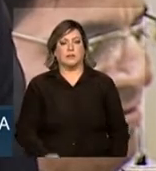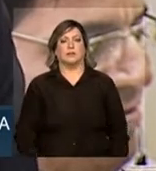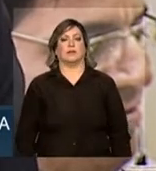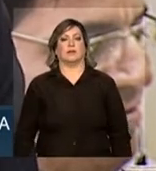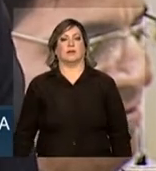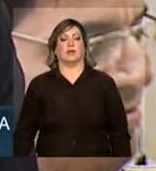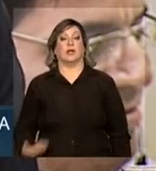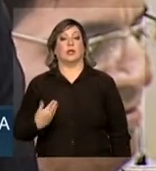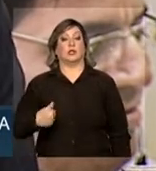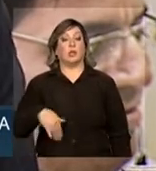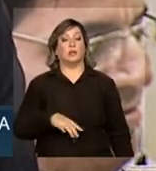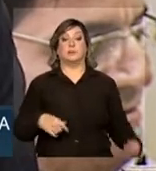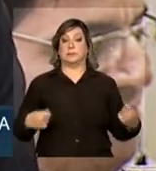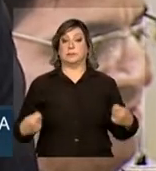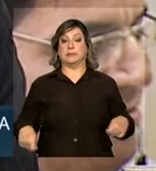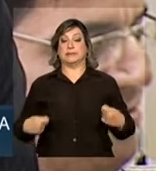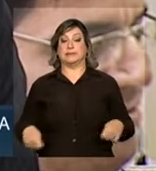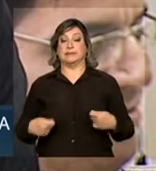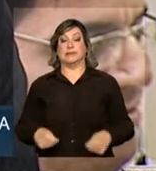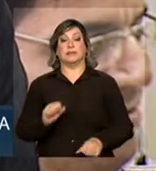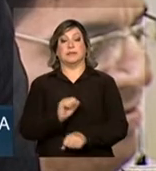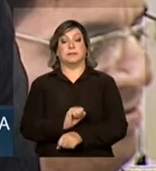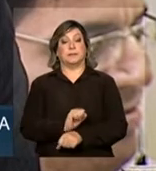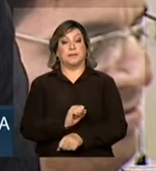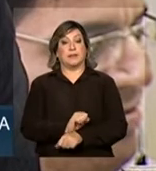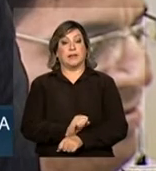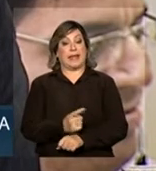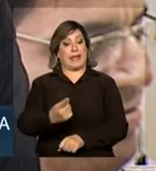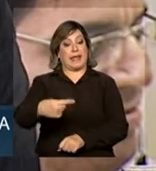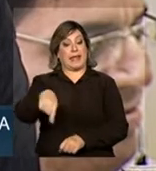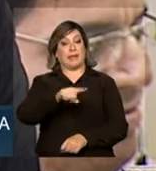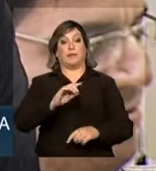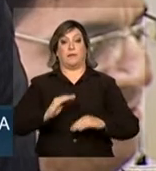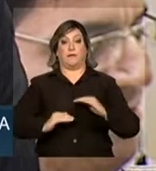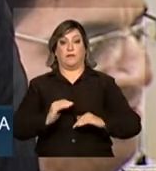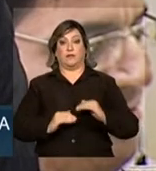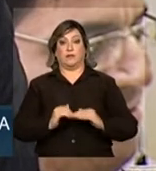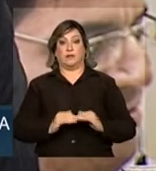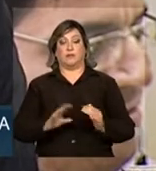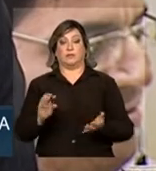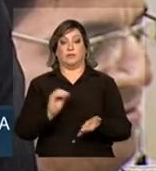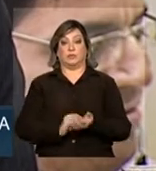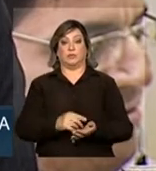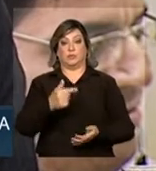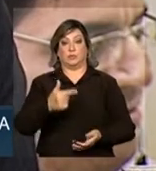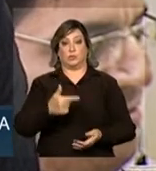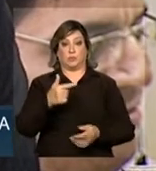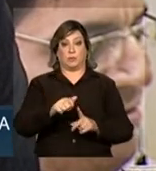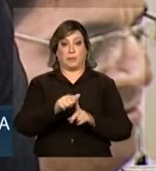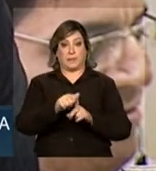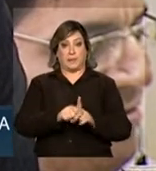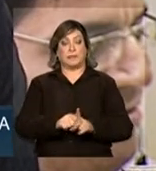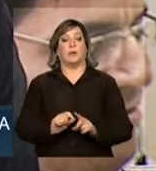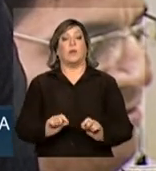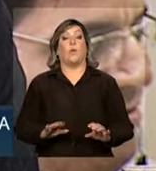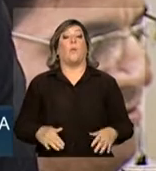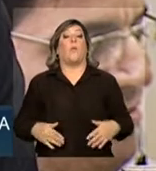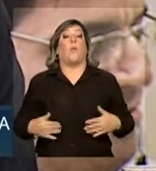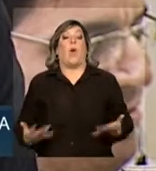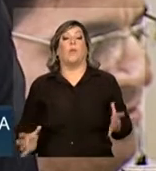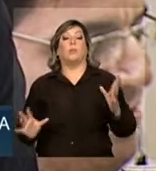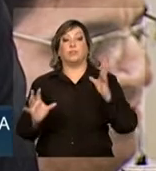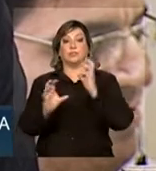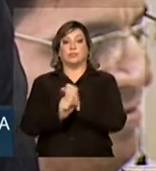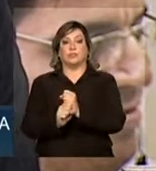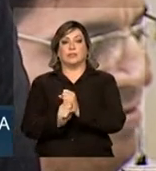eh precisamos esperar eh desses profissionais se inscreveram no segundo mês qual eh a quantidade